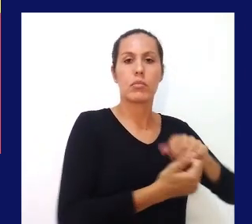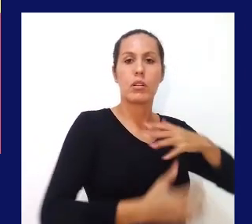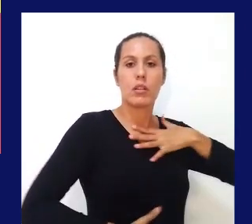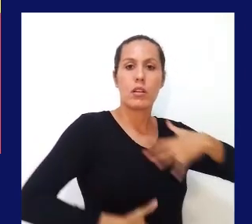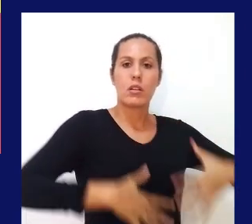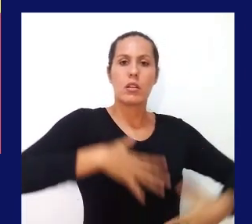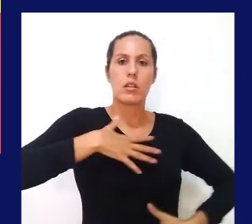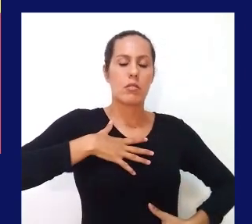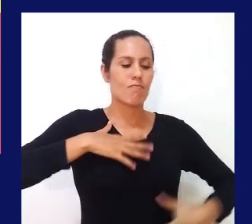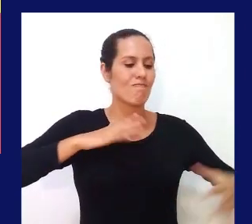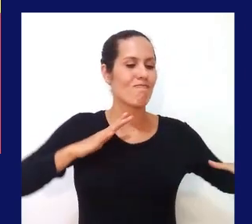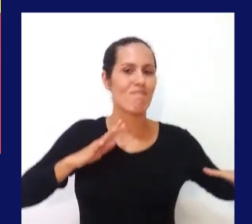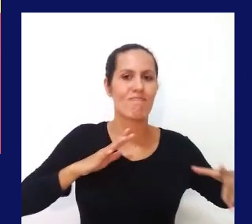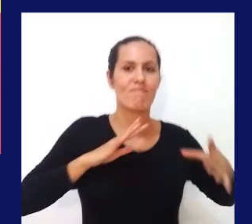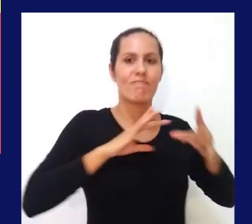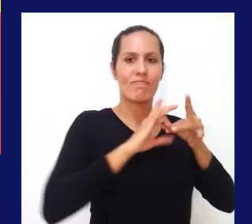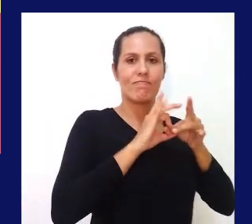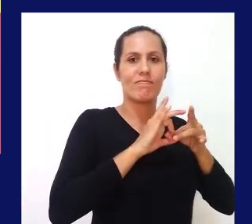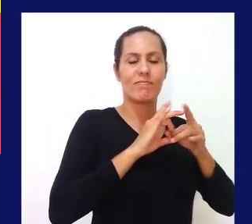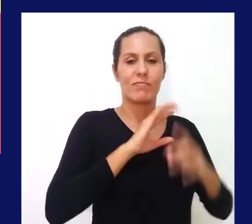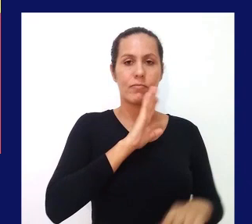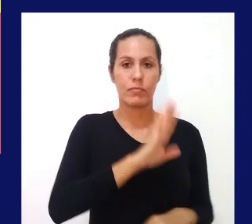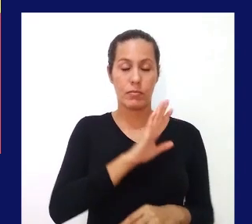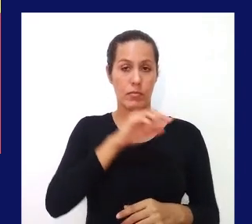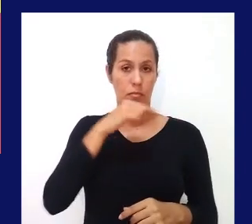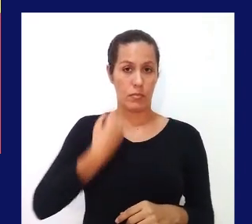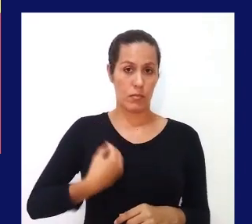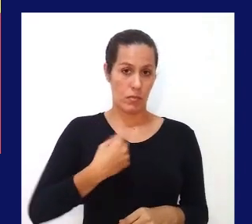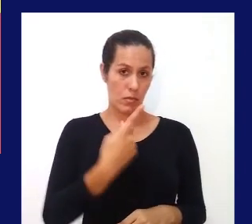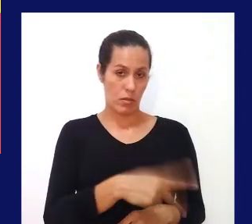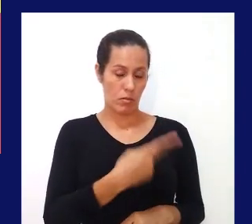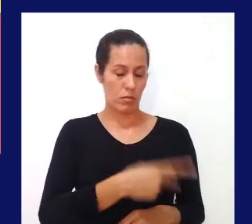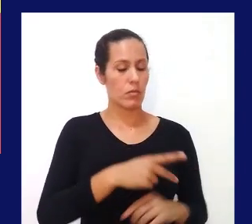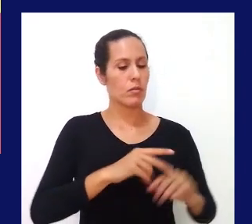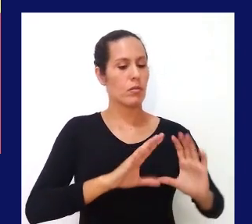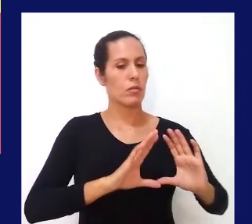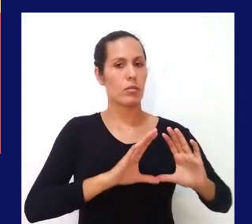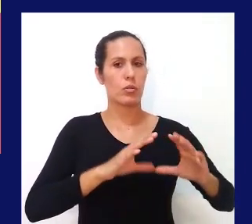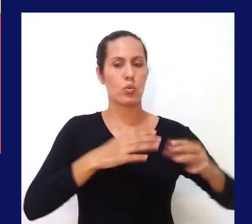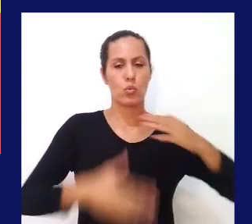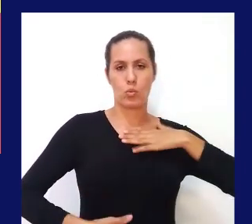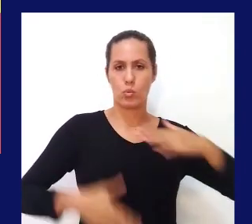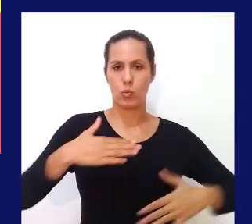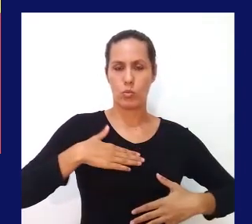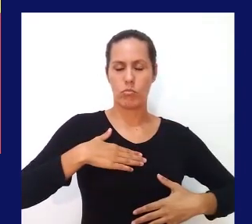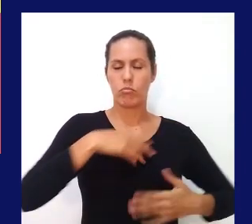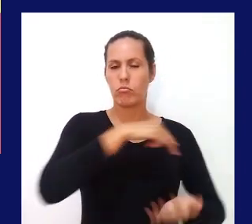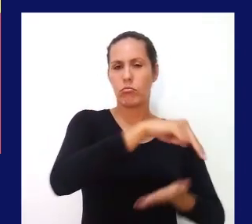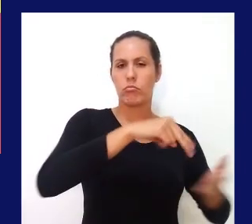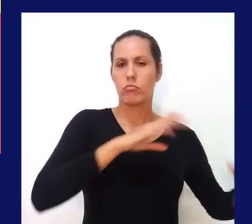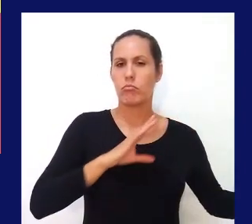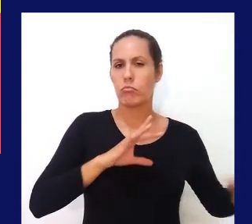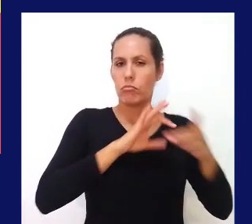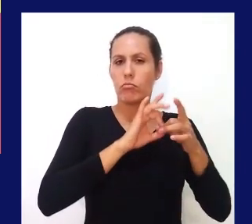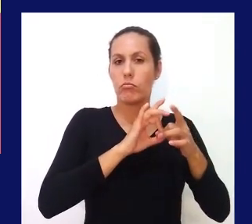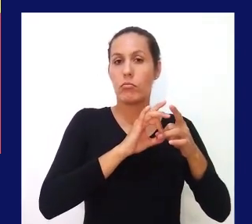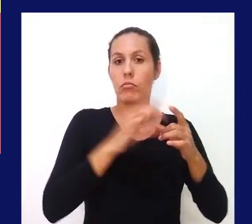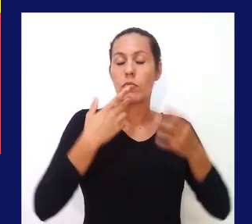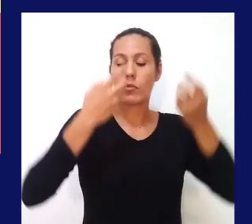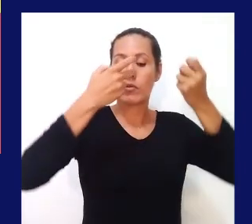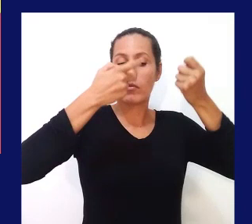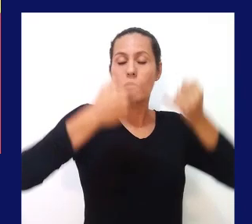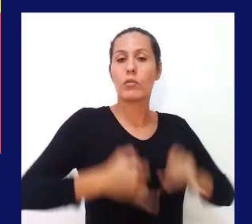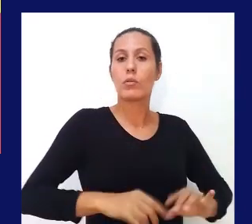com a linguagem corporal. Aqui, o corpo é o texto dos dançarinos atores, é o que eu falei para vocês.